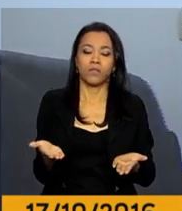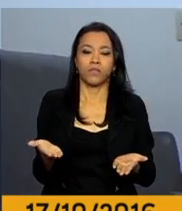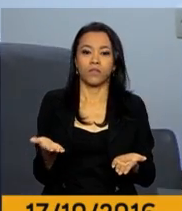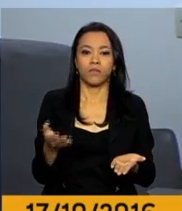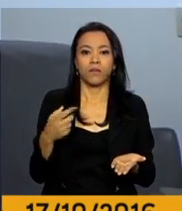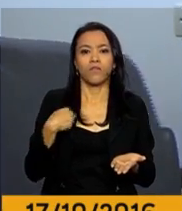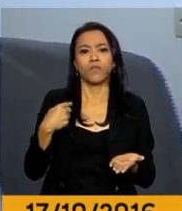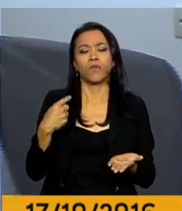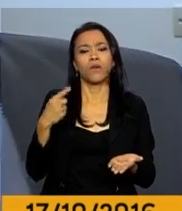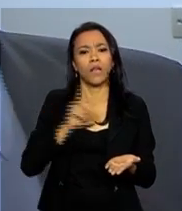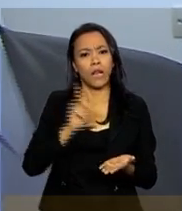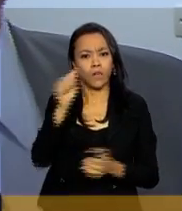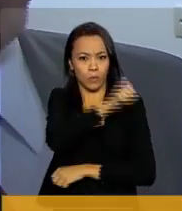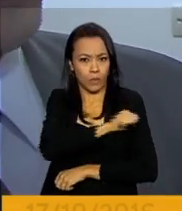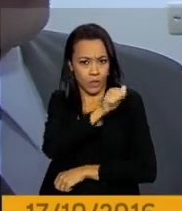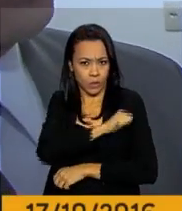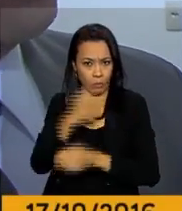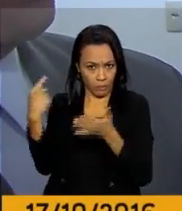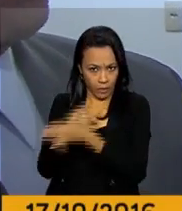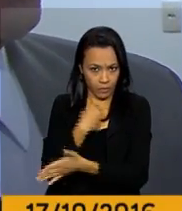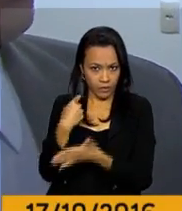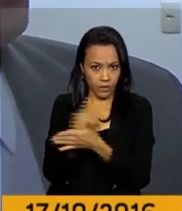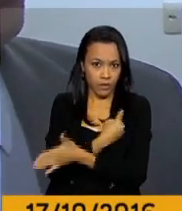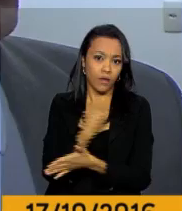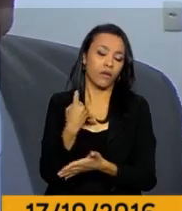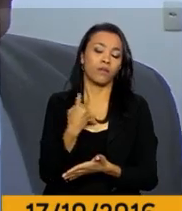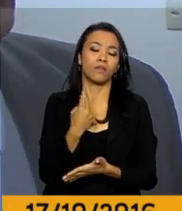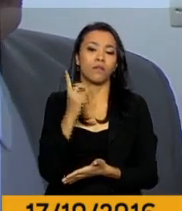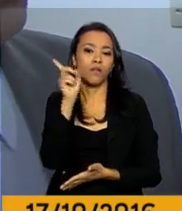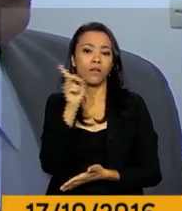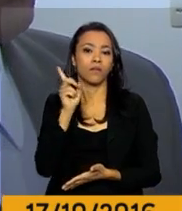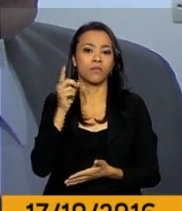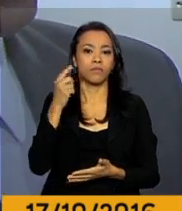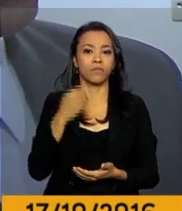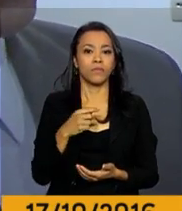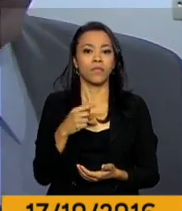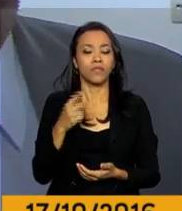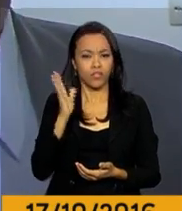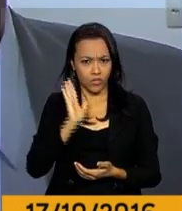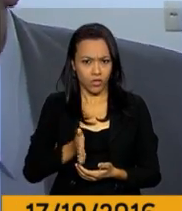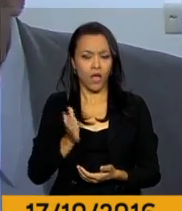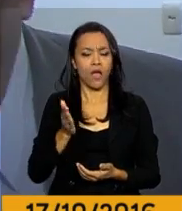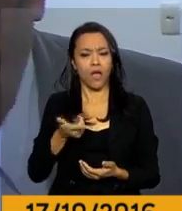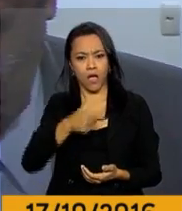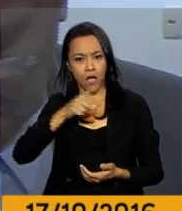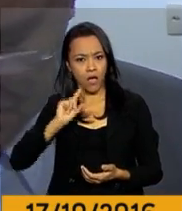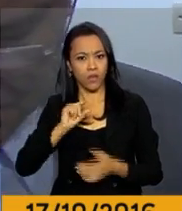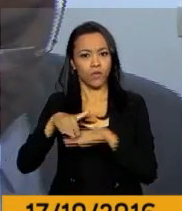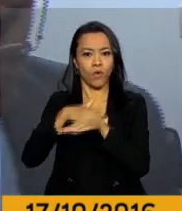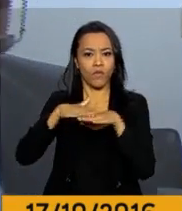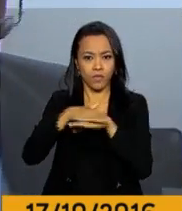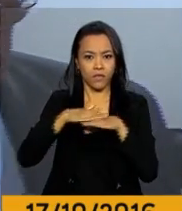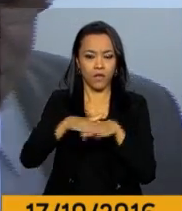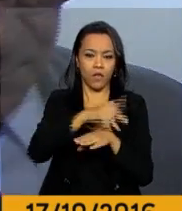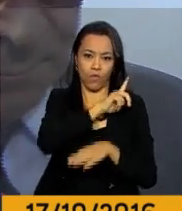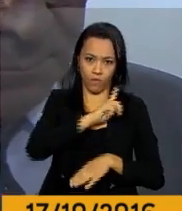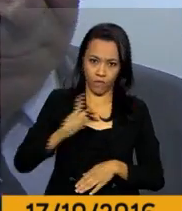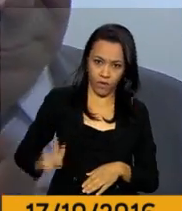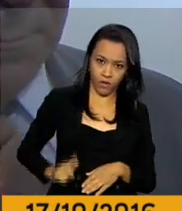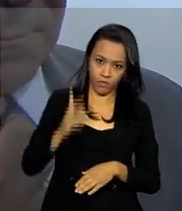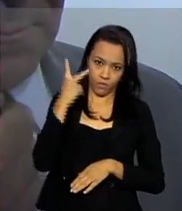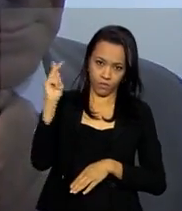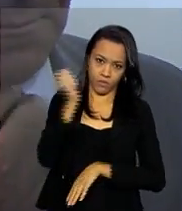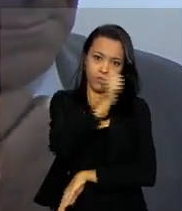Hoje indagado no Rio de Janeiro, sobre a questão do Rio de Janeiro, foi colocado, eu já havia conversado com o governador